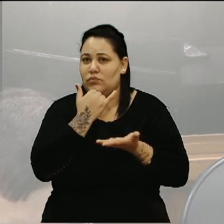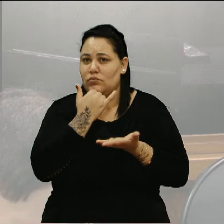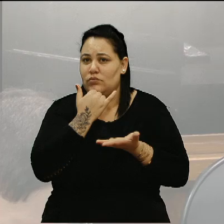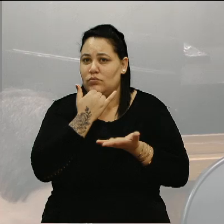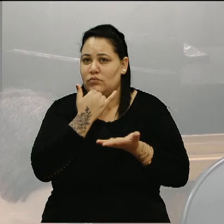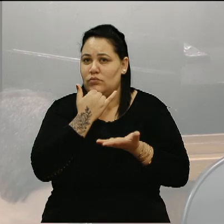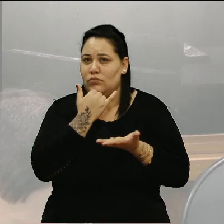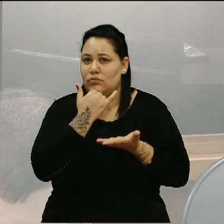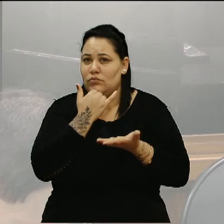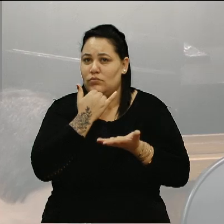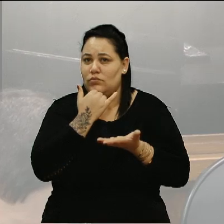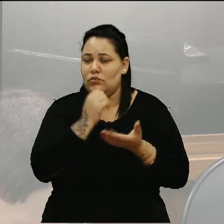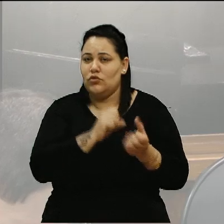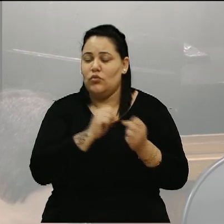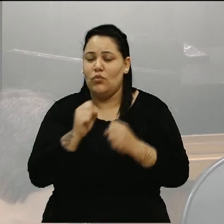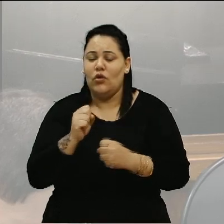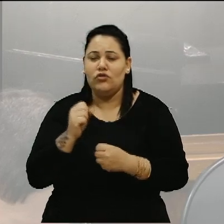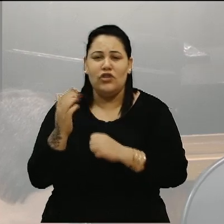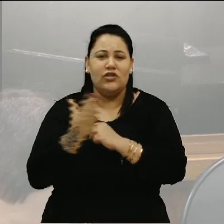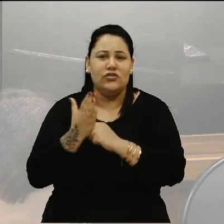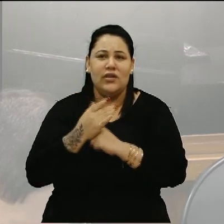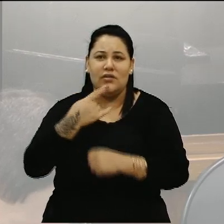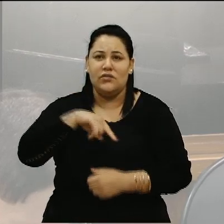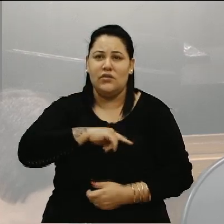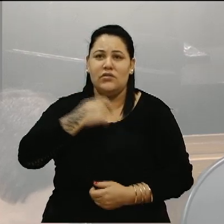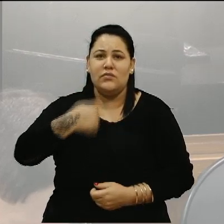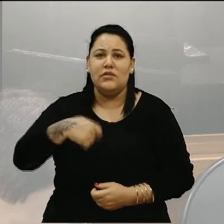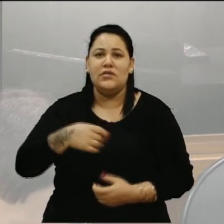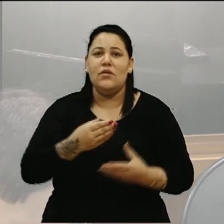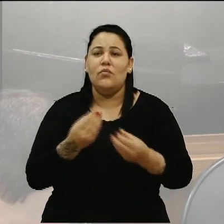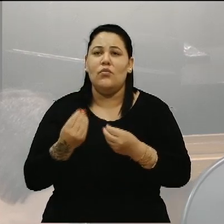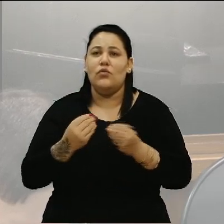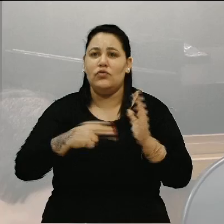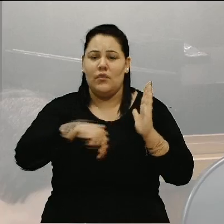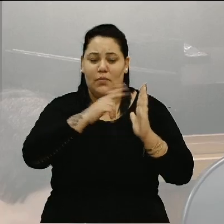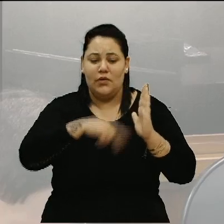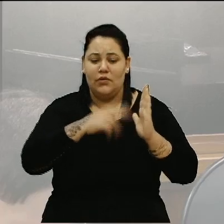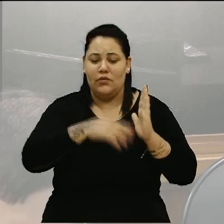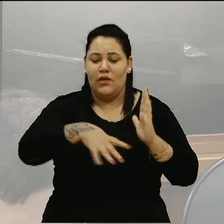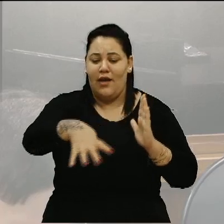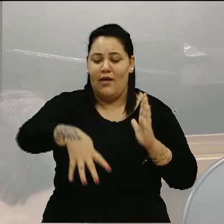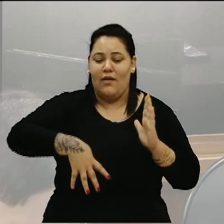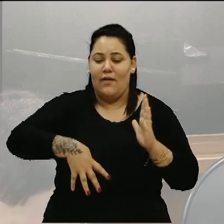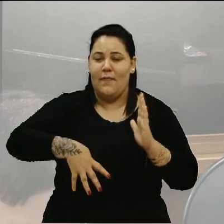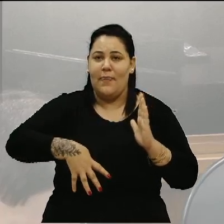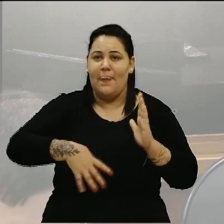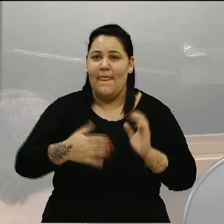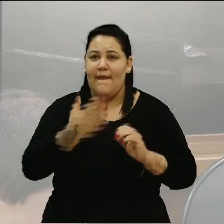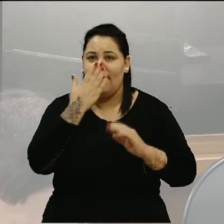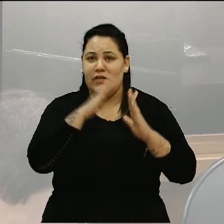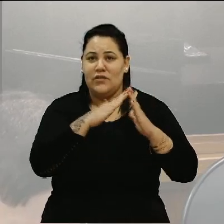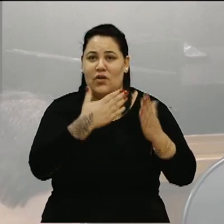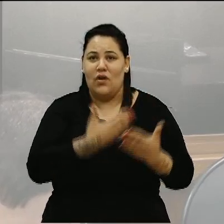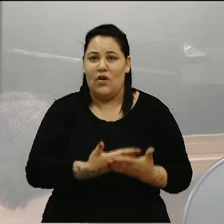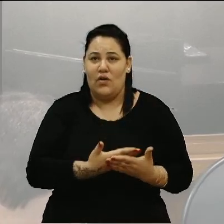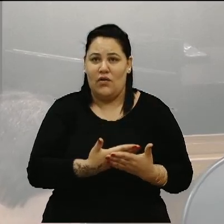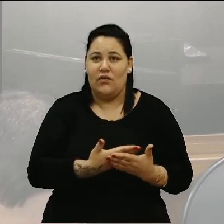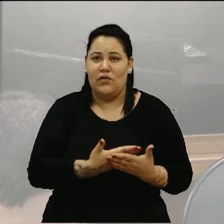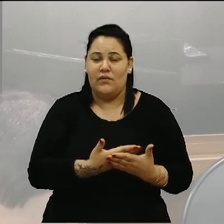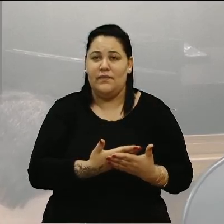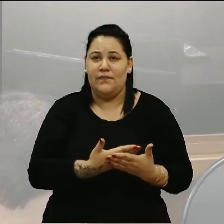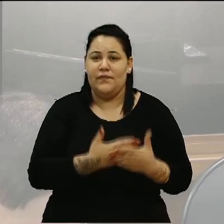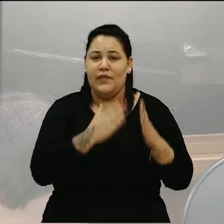dar uma força? A gente precisa muito de uma pintura de faixa de segurança ali na frente da Escola Santa Maria Goretti, na frente da Igreja São João Bosco